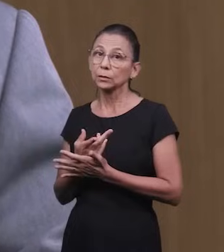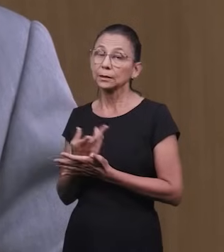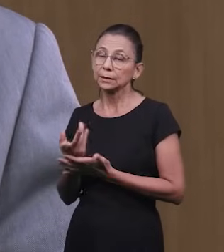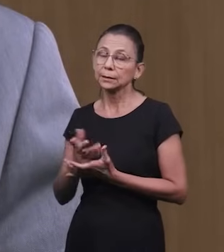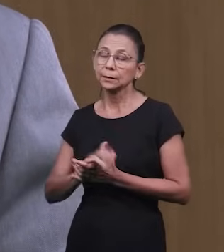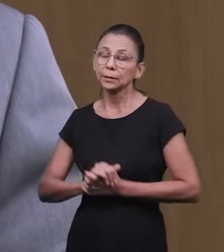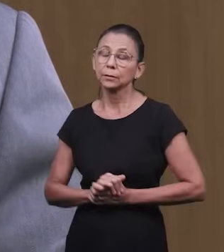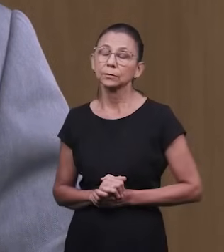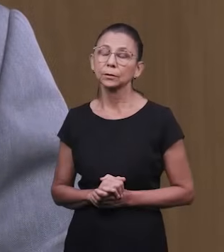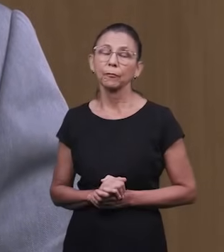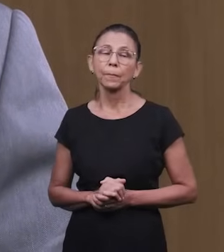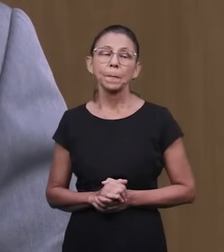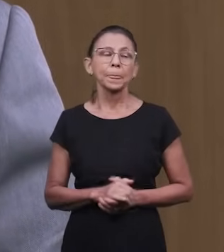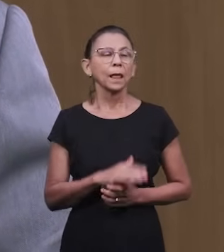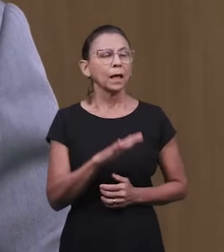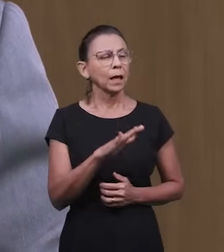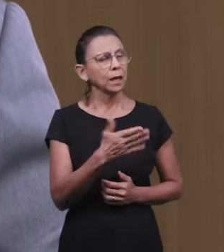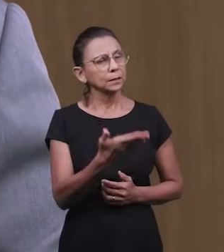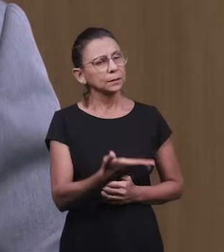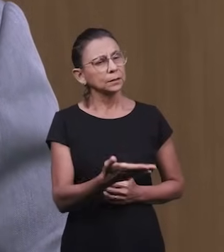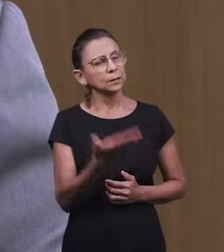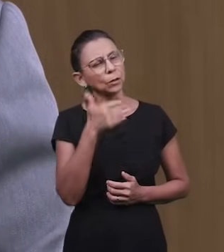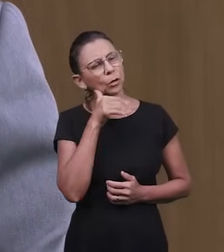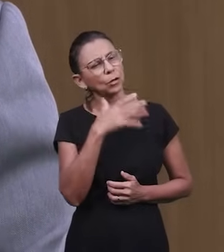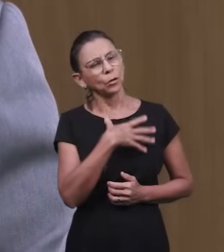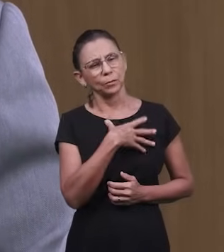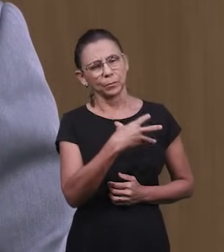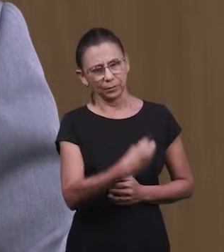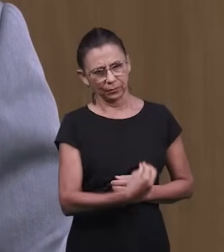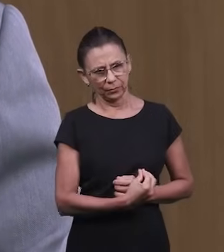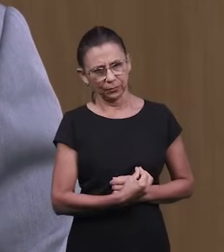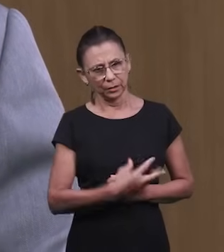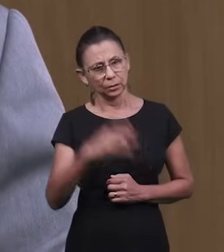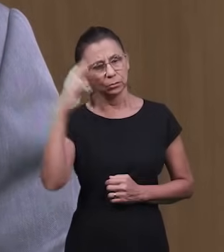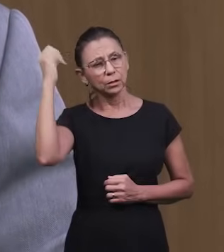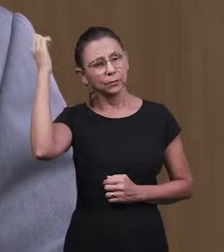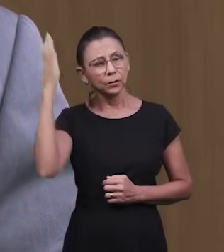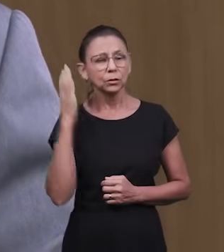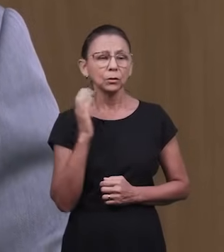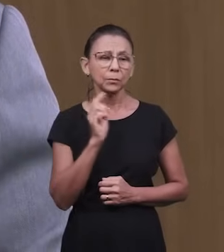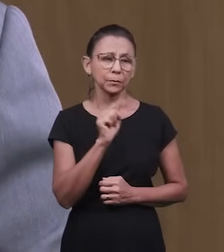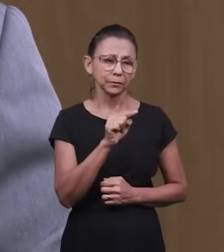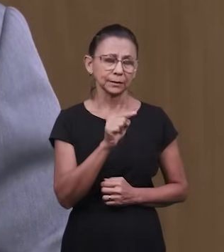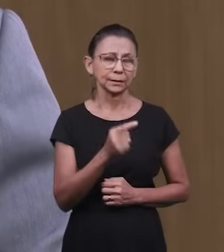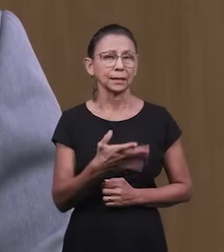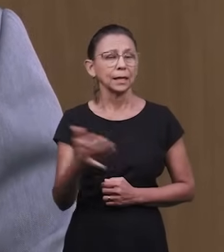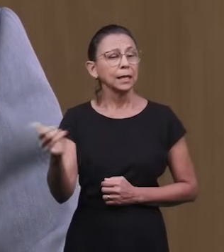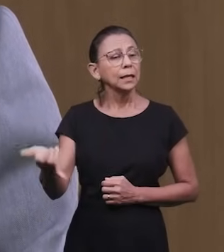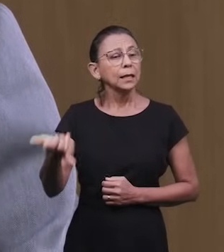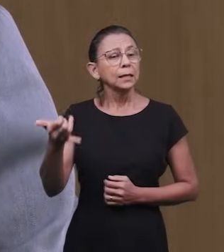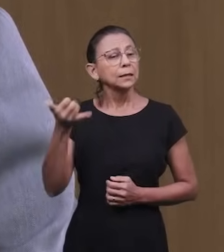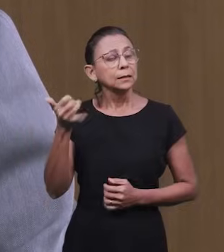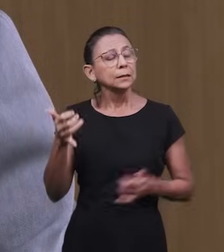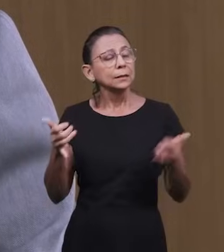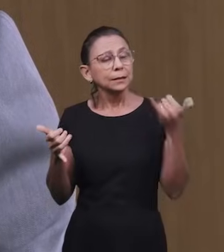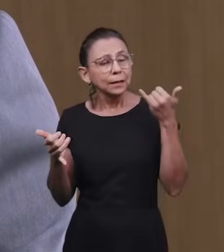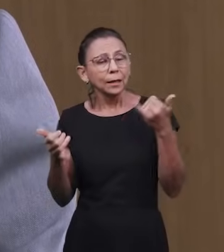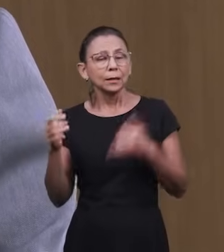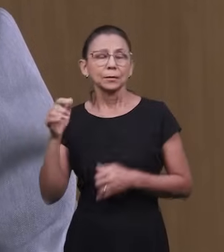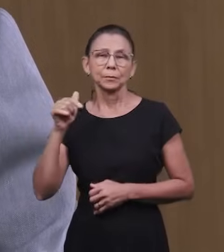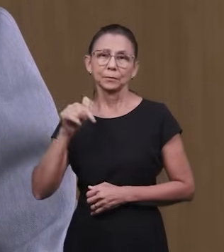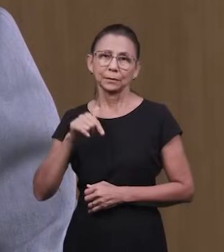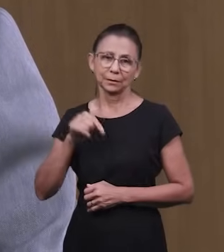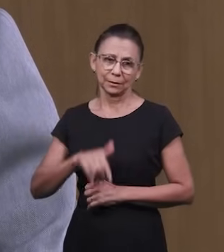realmente mandou você ligar para cá para eu orar para você ser liberta e voltar a frequentar a igreja. E aí